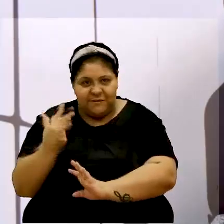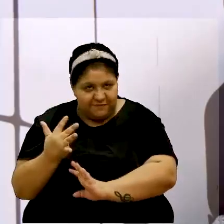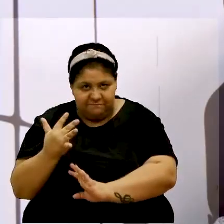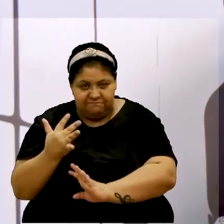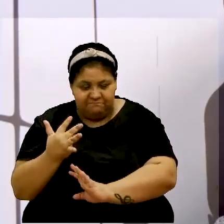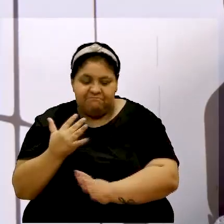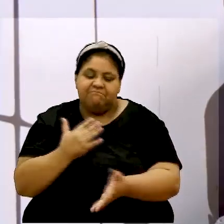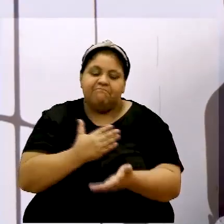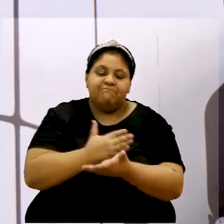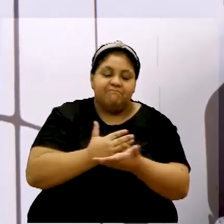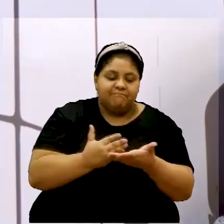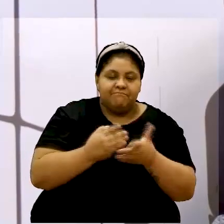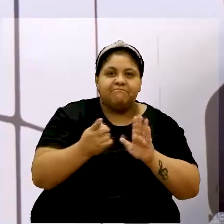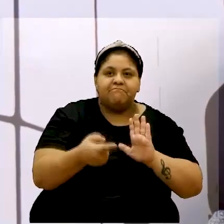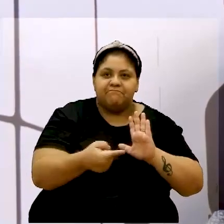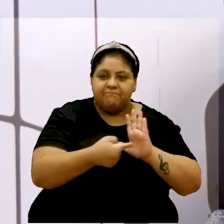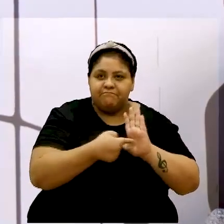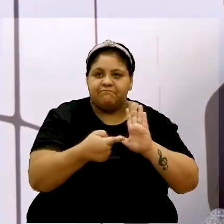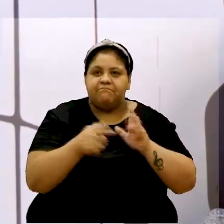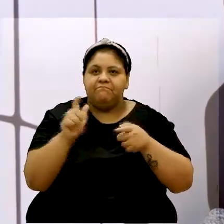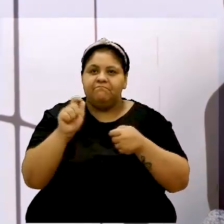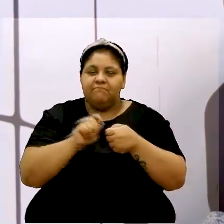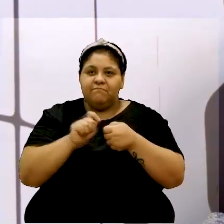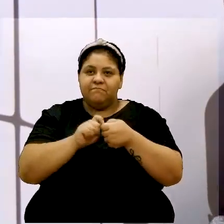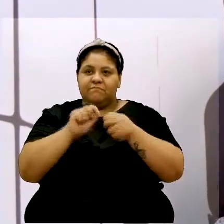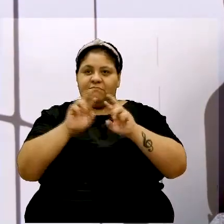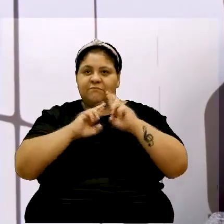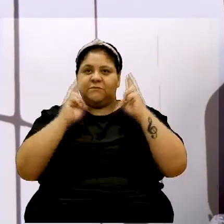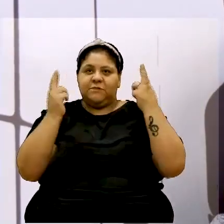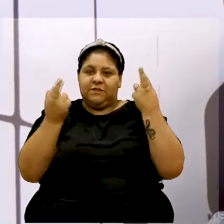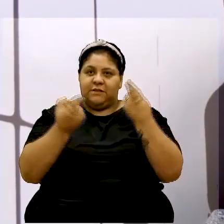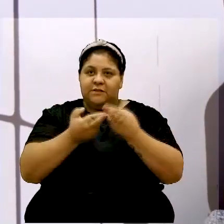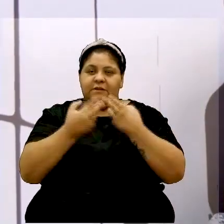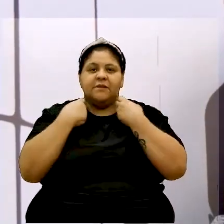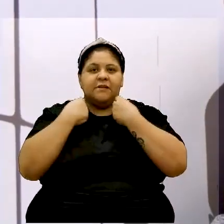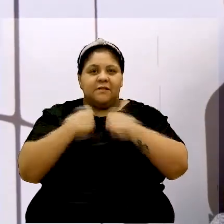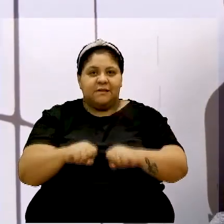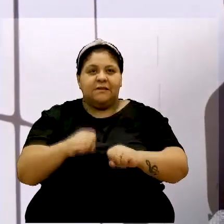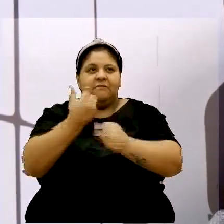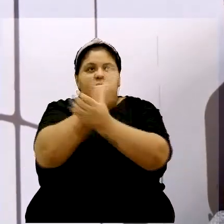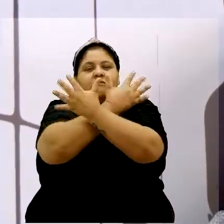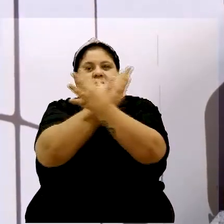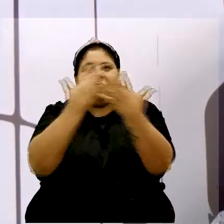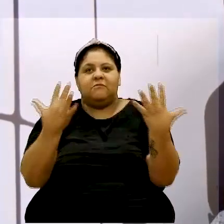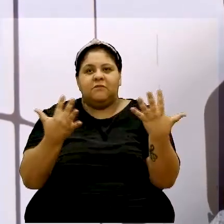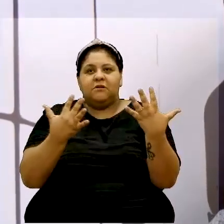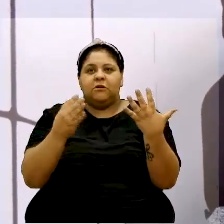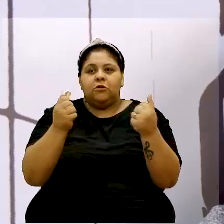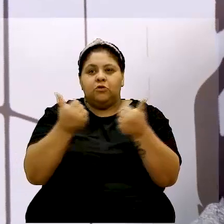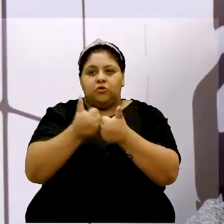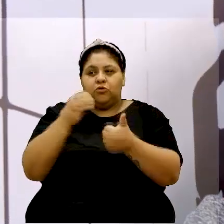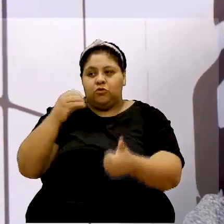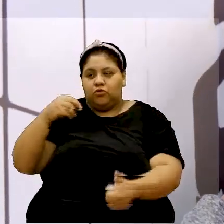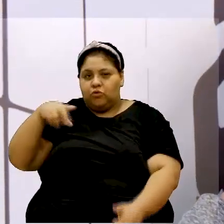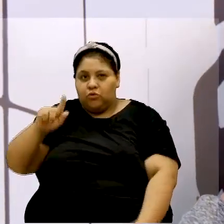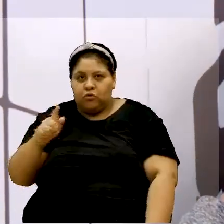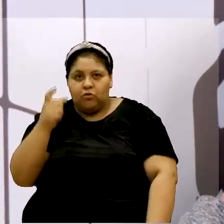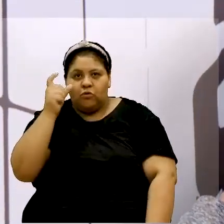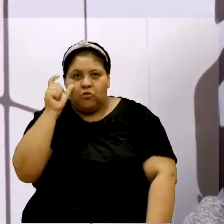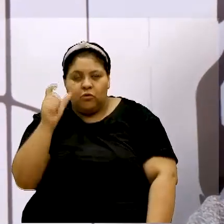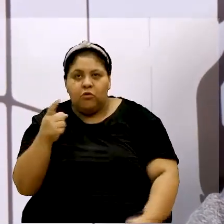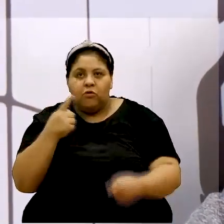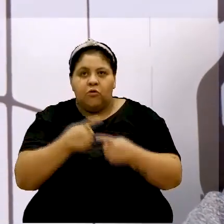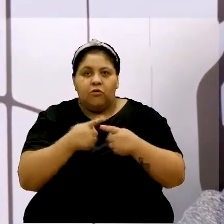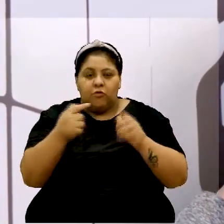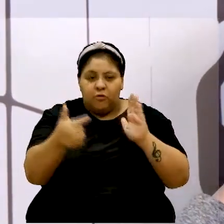A partir da nossa denúncia, foi feita uma reunião, então, da Secretaria do Meio Ambiente com as ONGs interessadas, porque através da